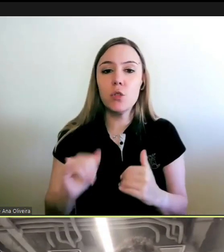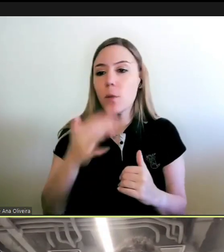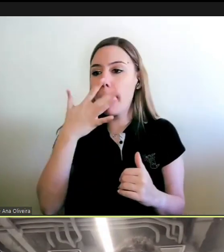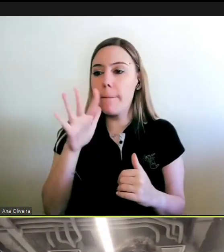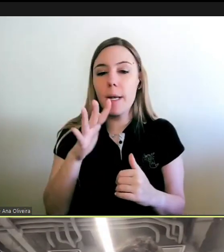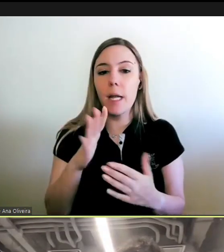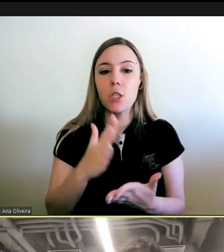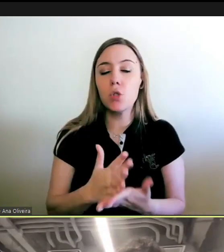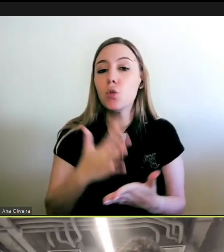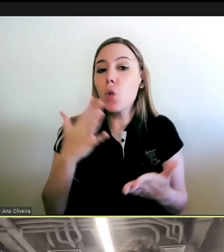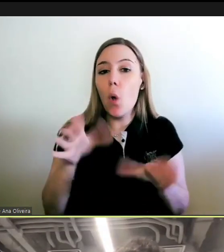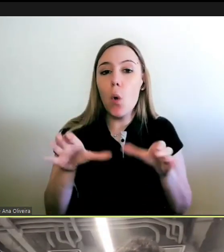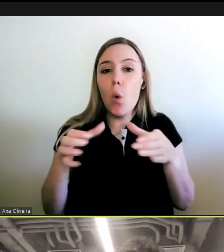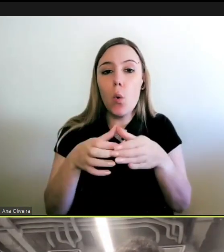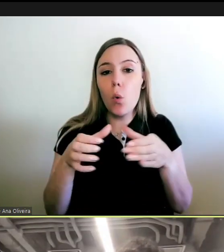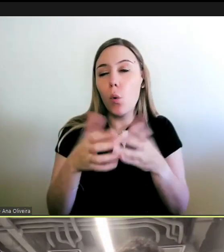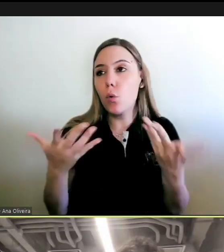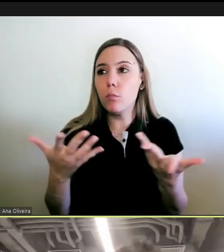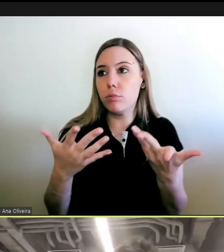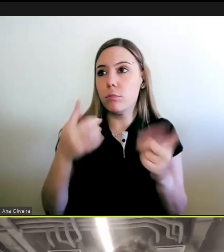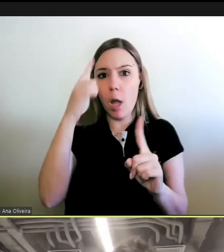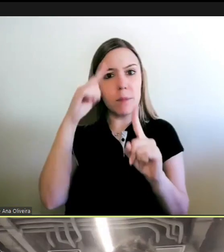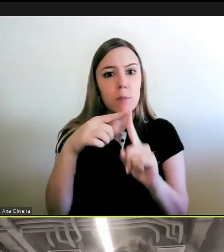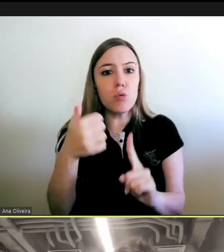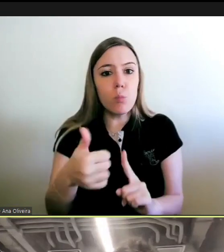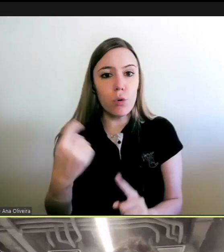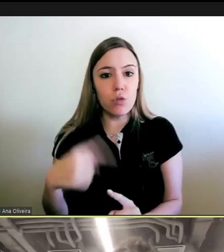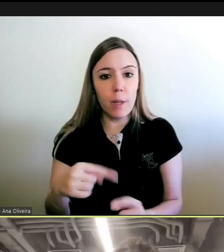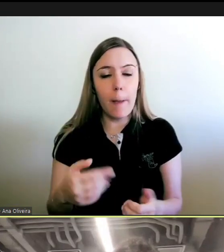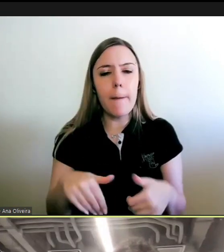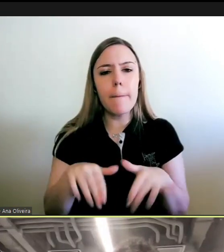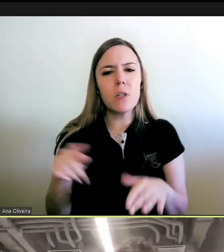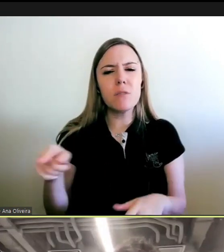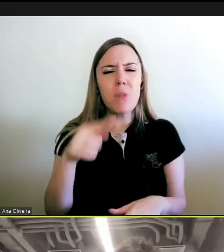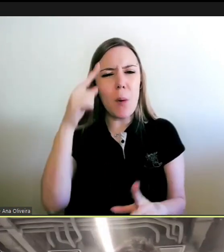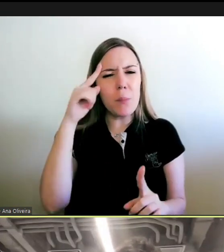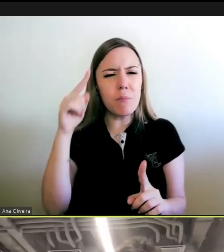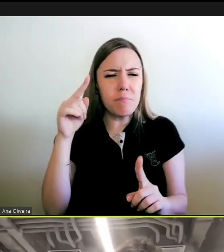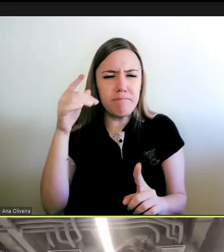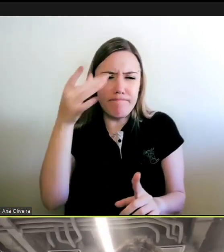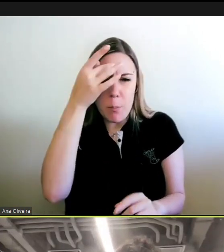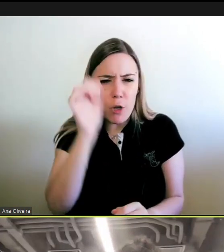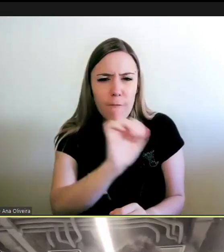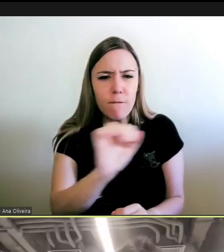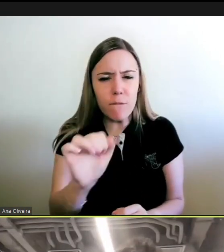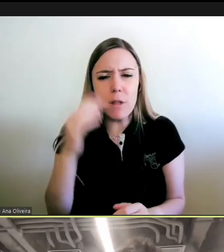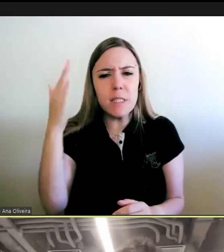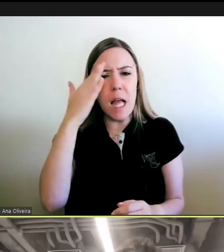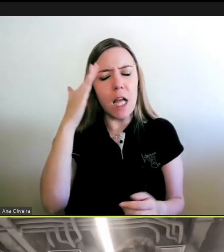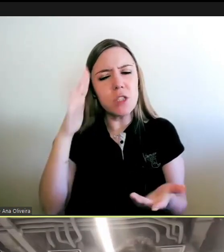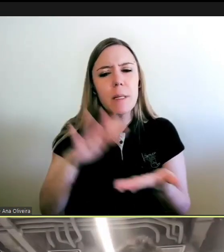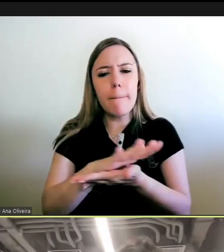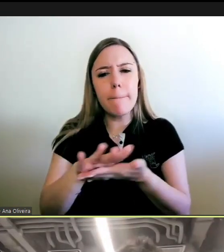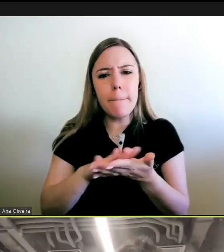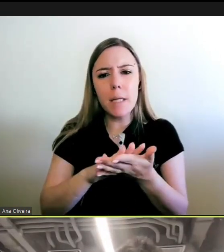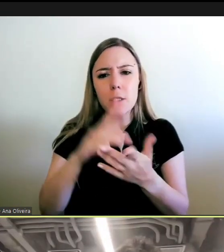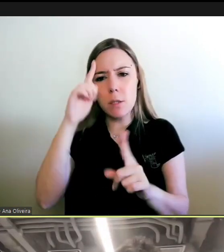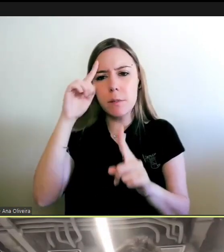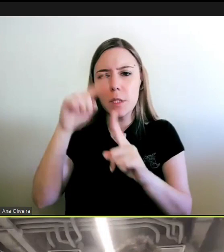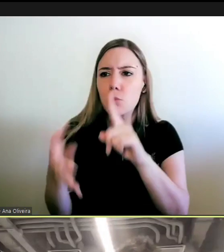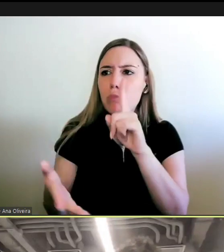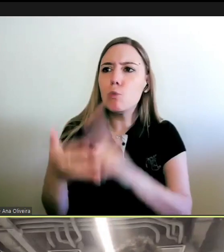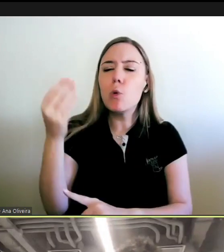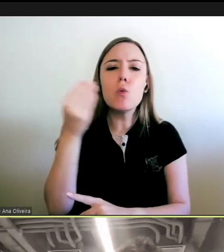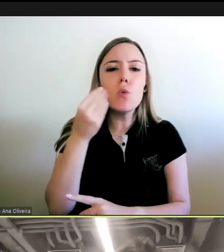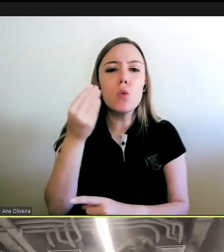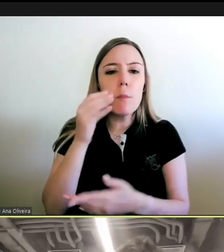um conjunto de boas intenções. O que consideram ser as bases de uma implementação efetiva desse plano, em termos de